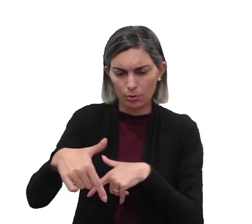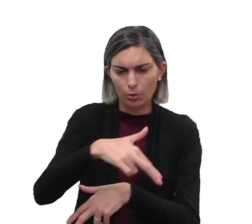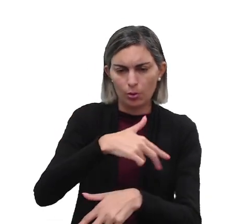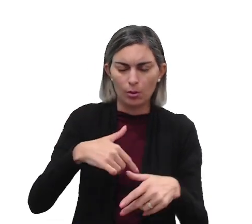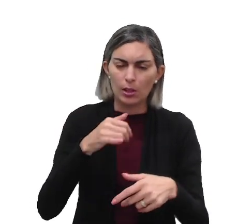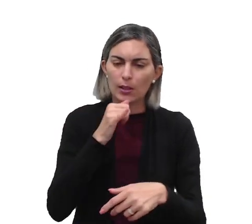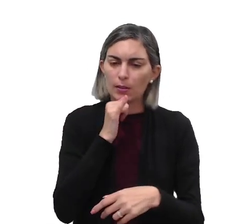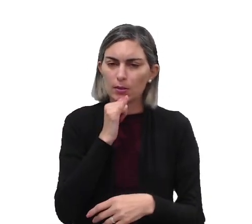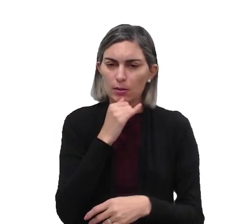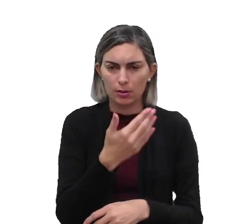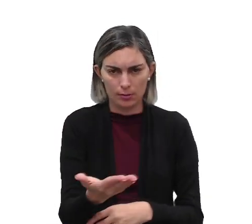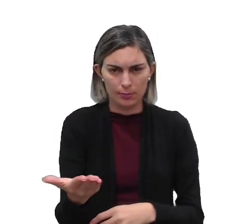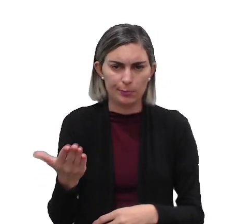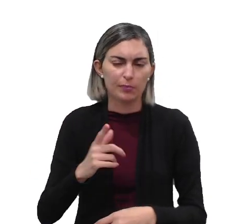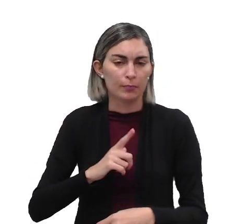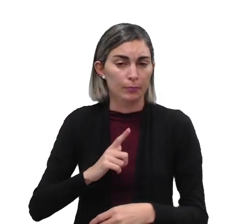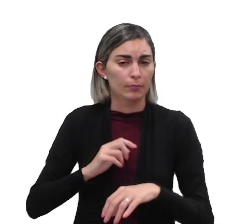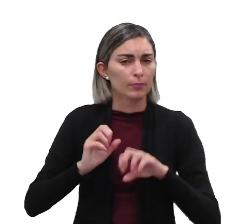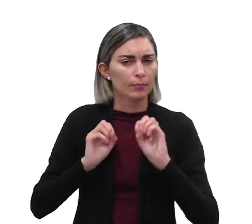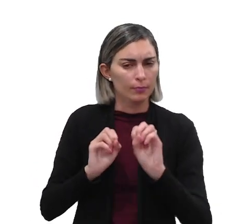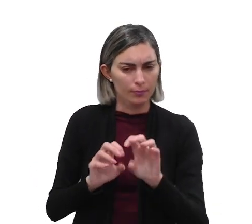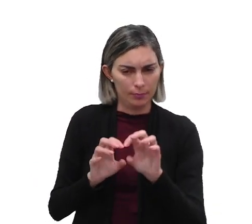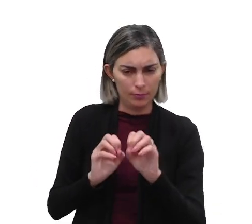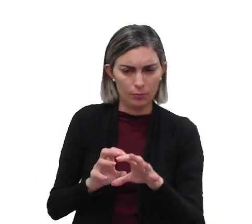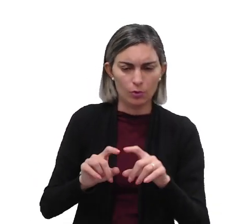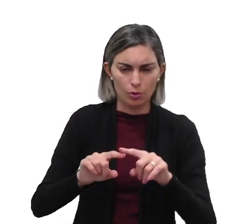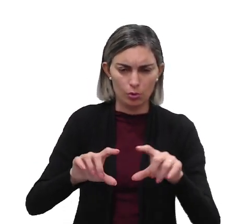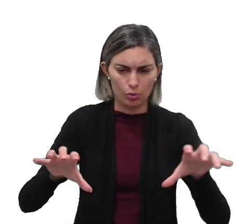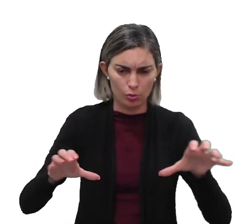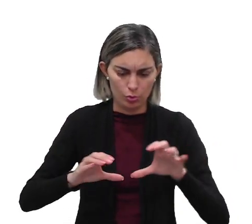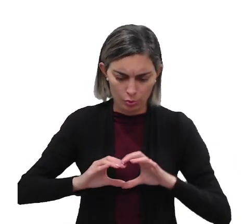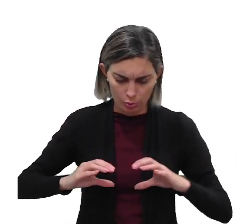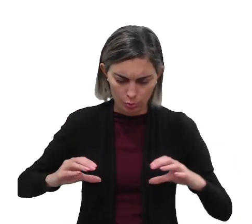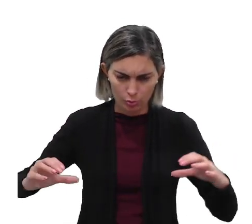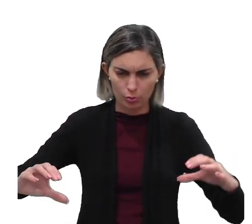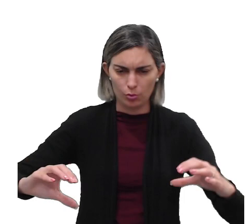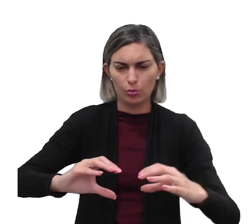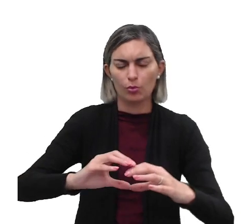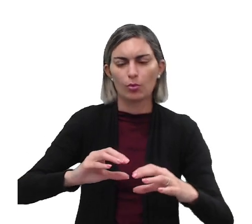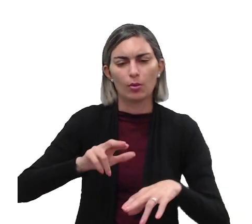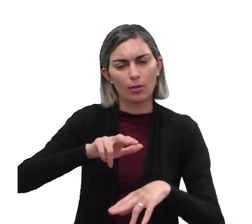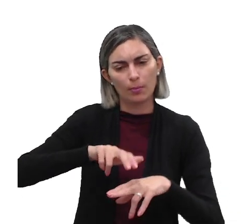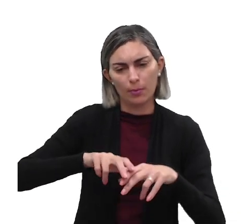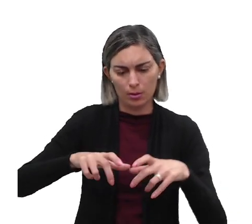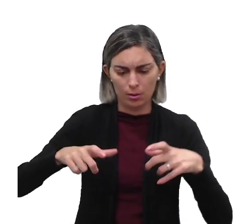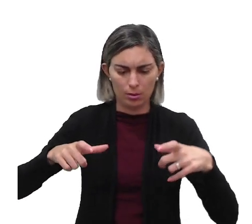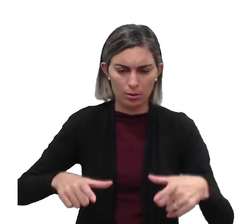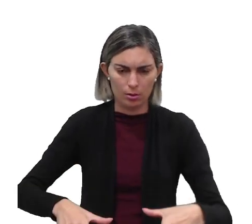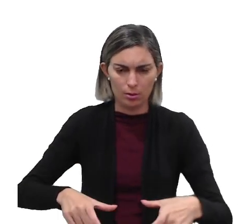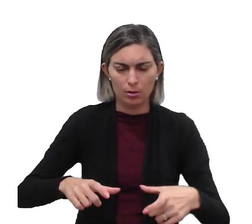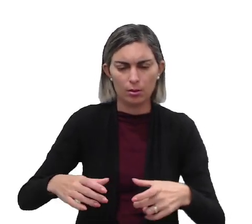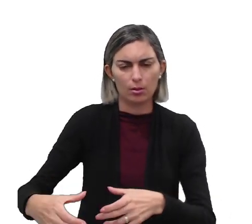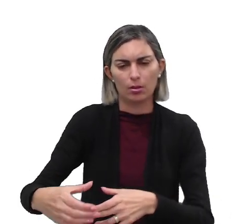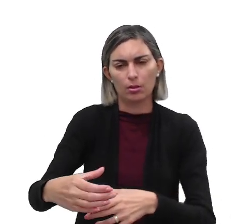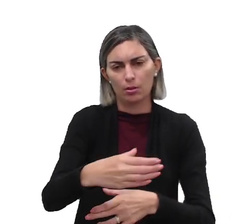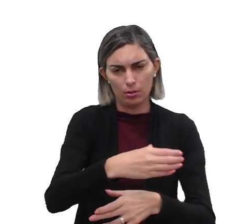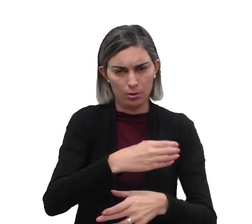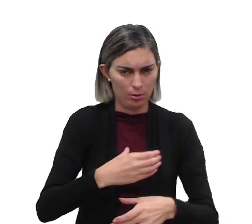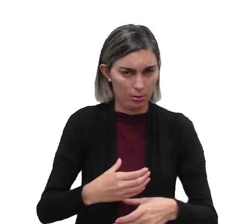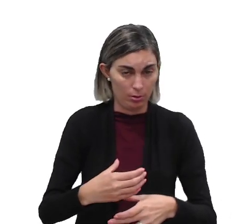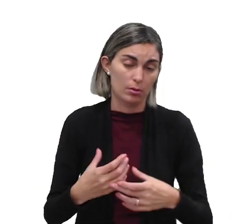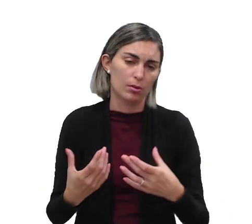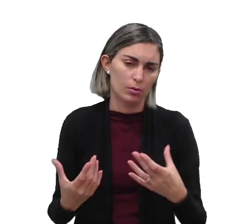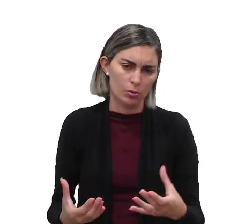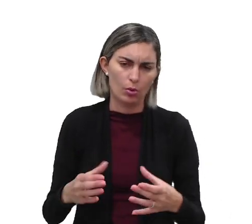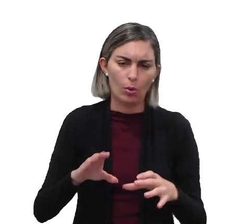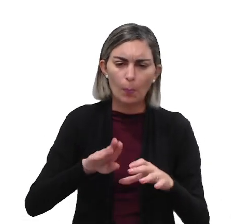esse exemplo que a gente tem na nossa aula, e que o sofá é circular. A mesa de centro forma círculos, né?